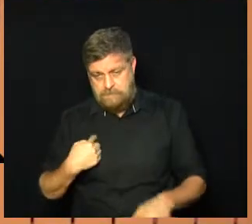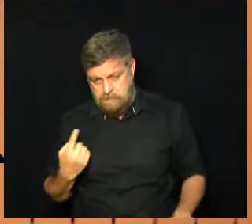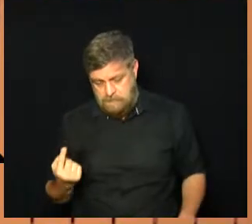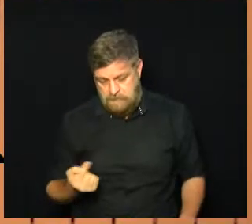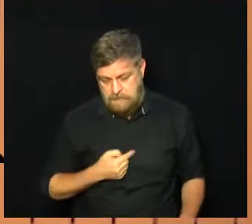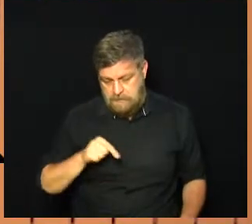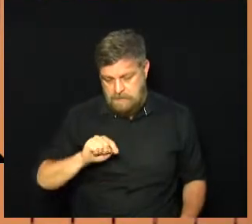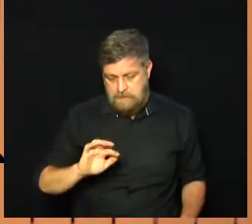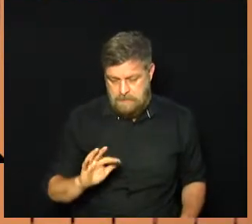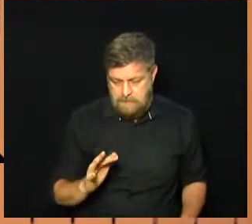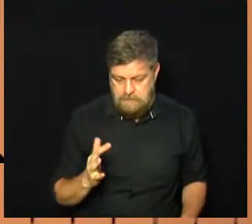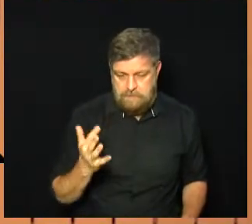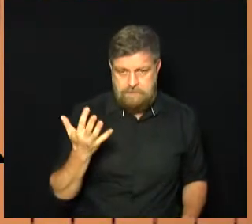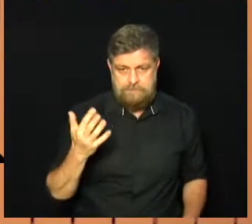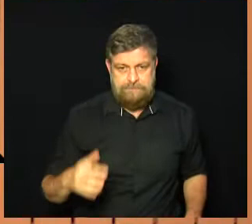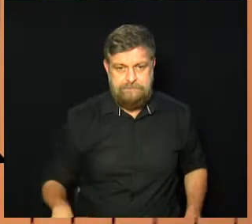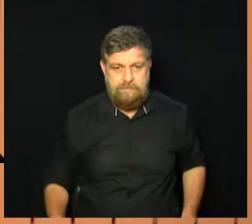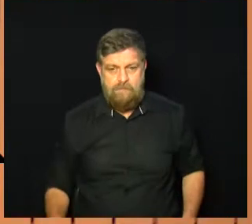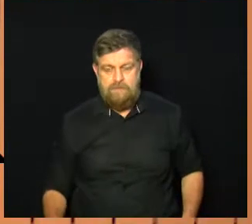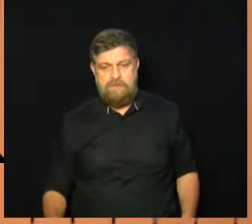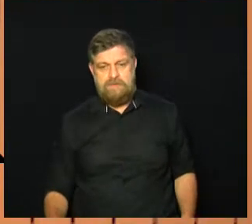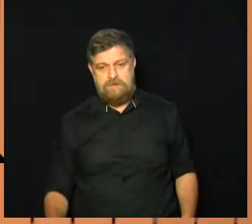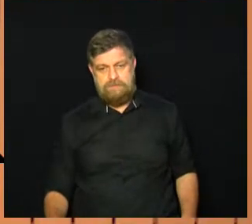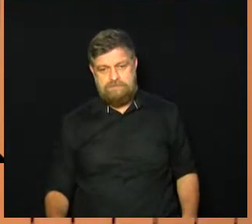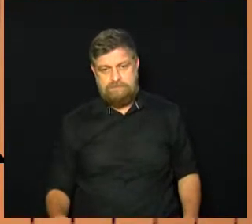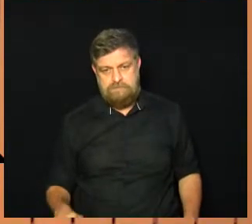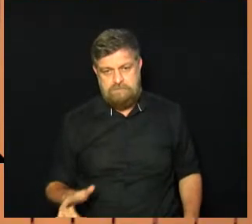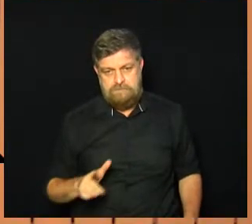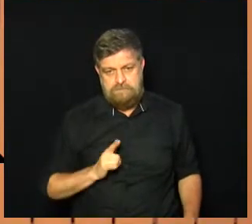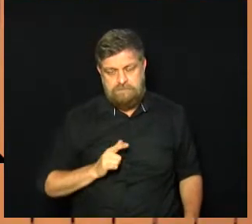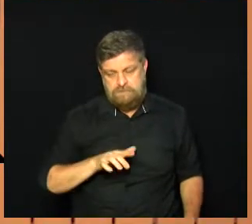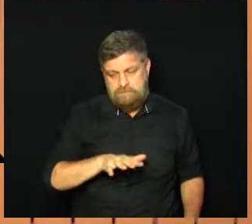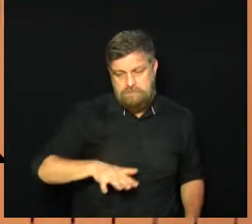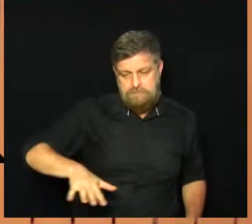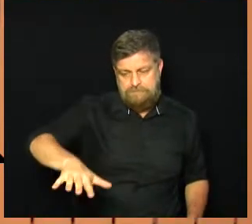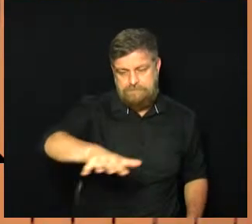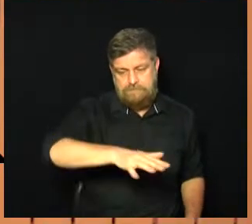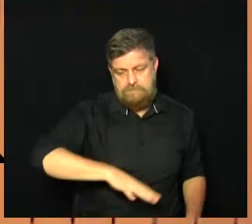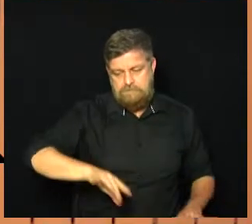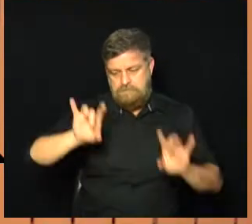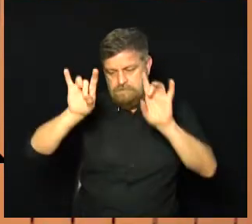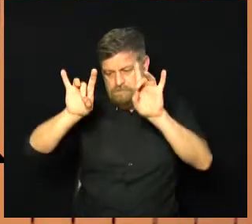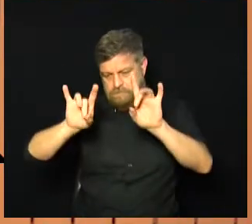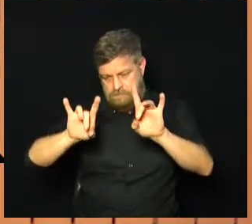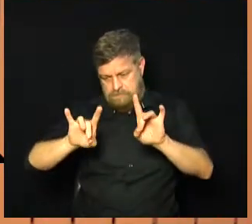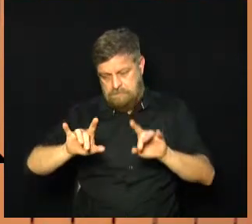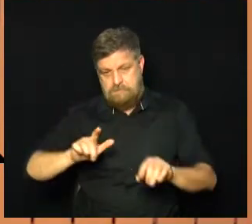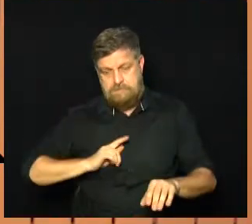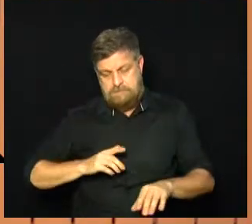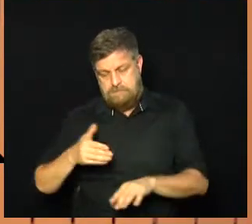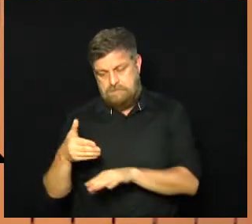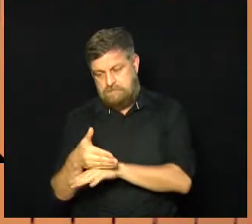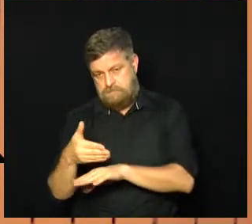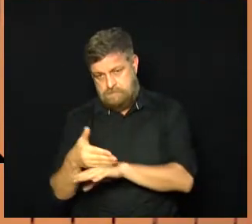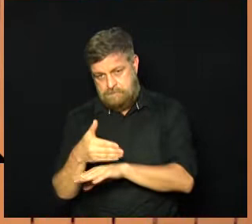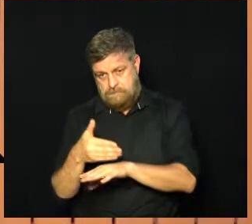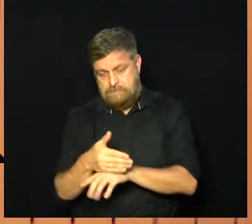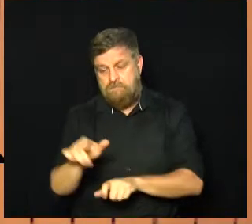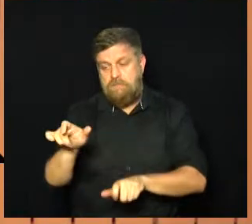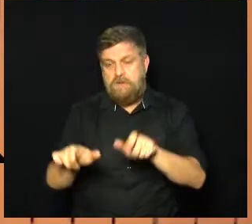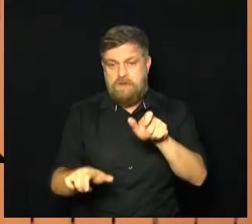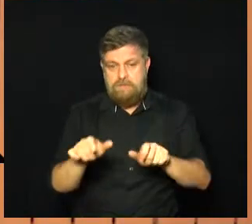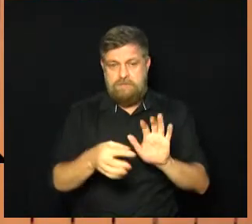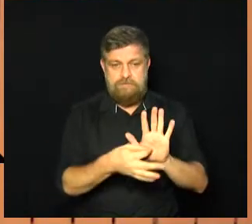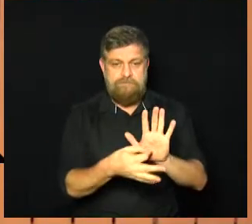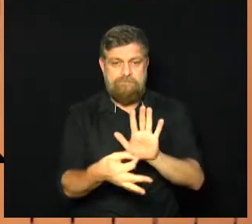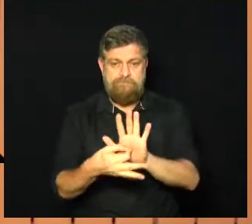aqui. A gente criou um espaço exclusivo, né, que permite, inclusive, a participação dos nossos munícipes. Infelizmente,